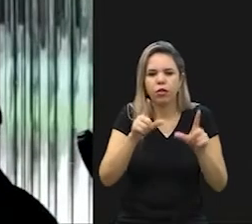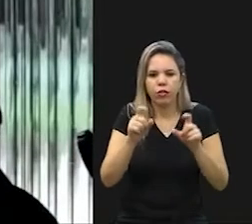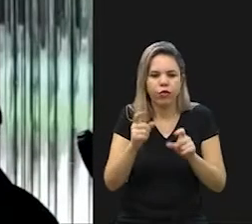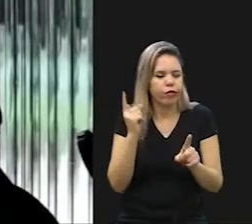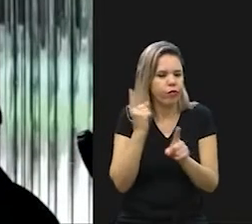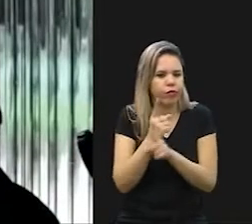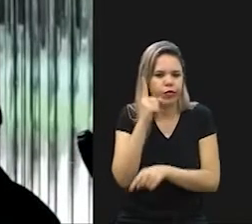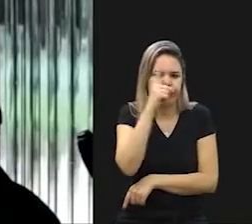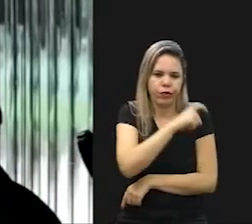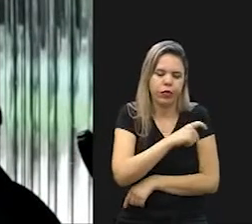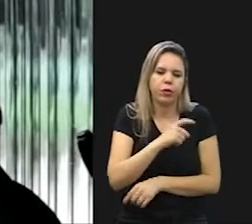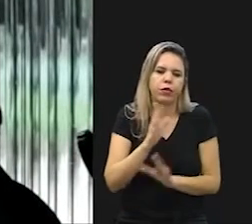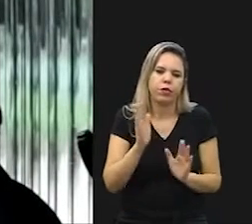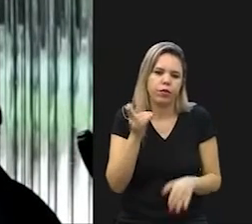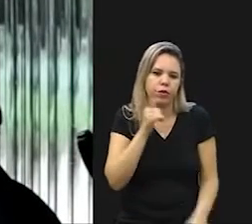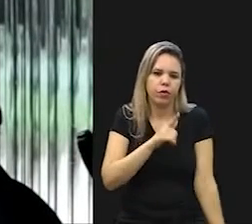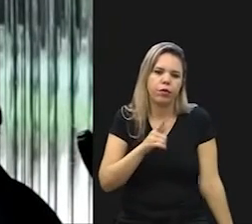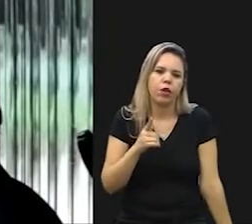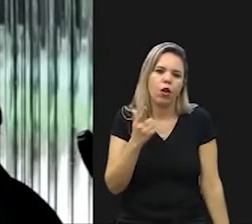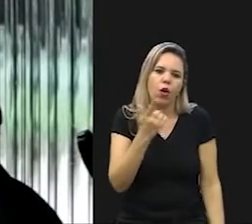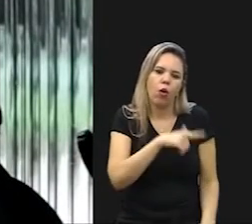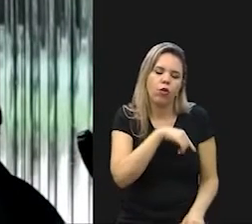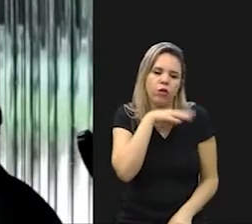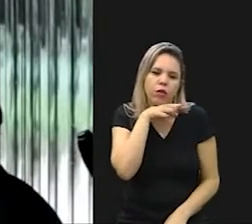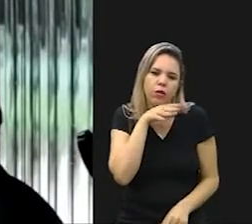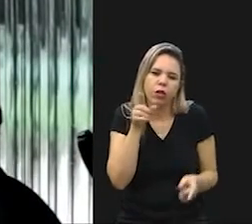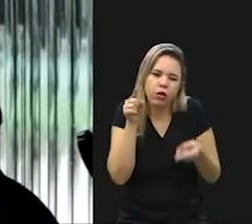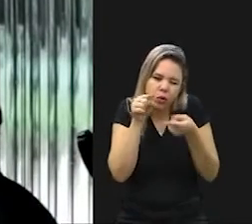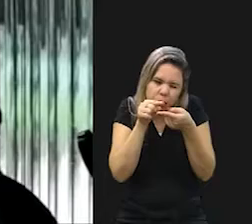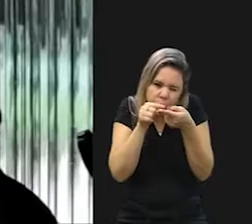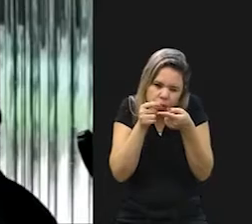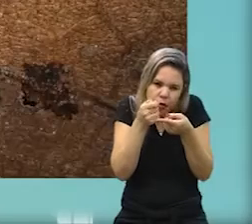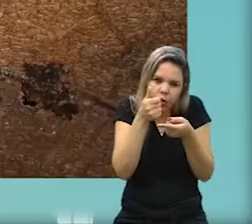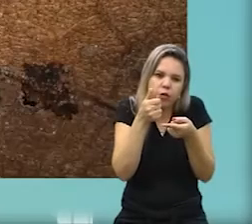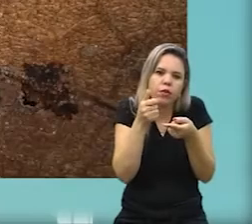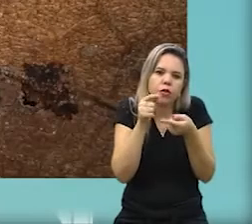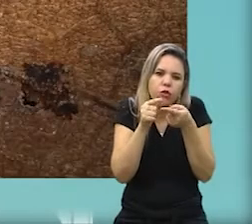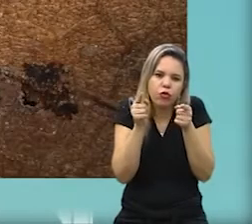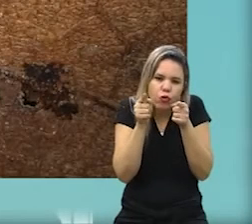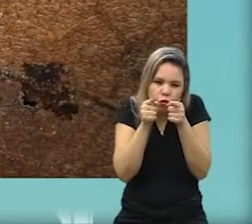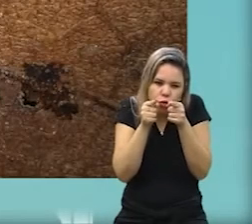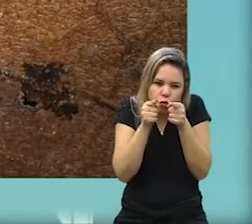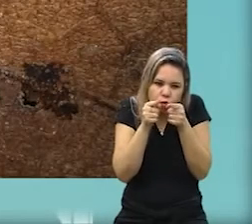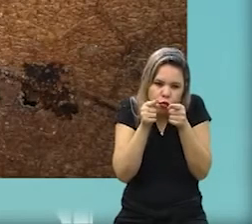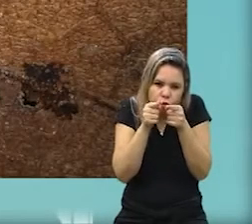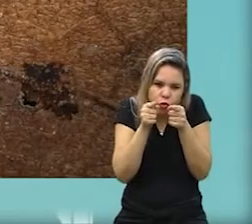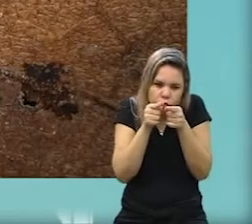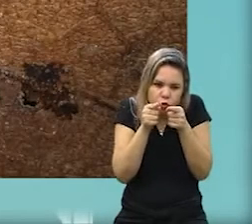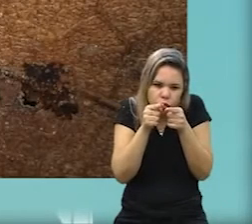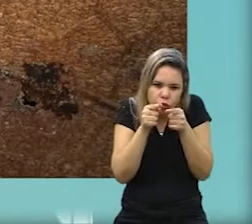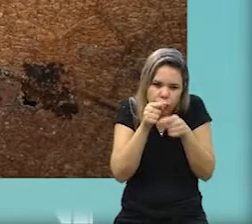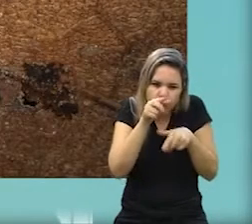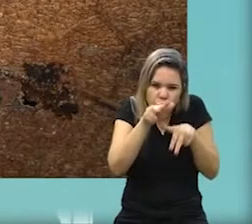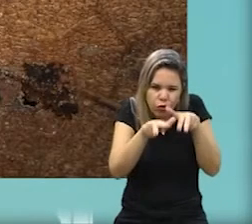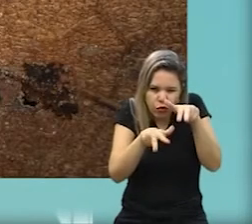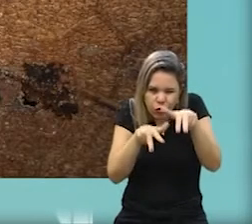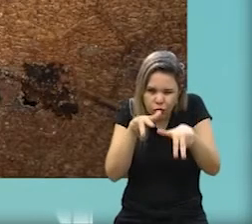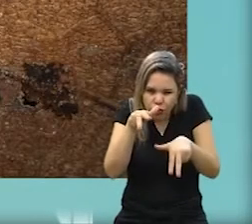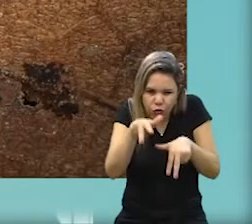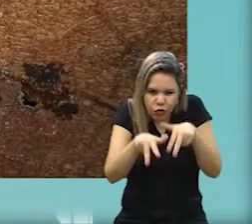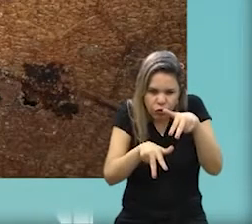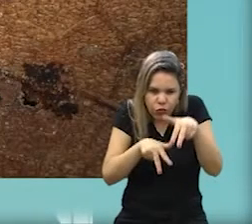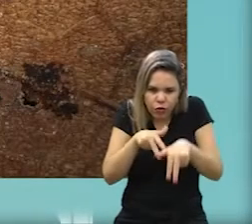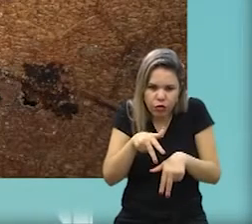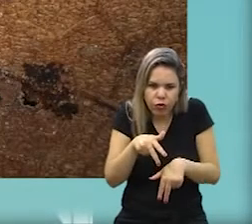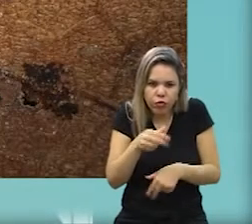serem encontradas, mas fotografei animais pequenos quase lá. Por exemplo, o menor lagarto que eu já fotografei